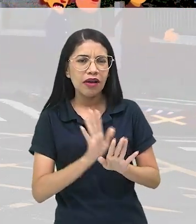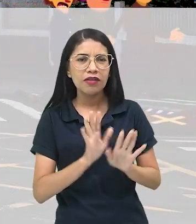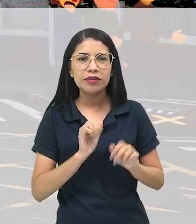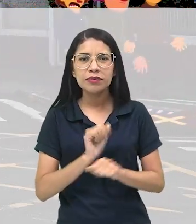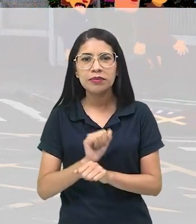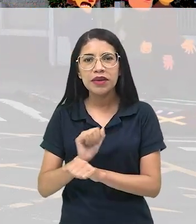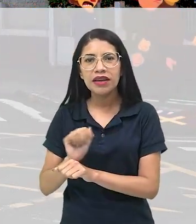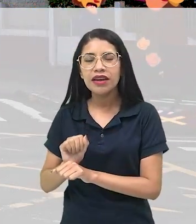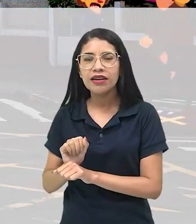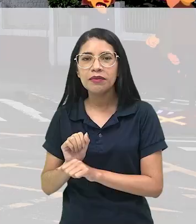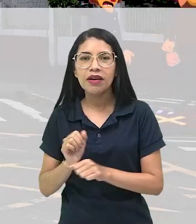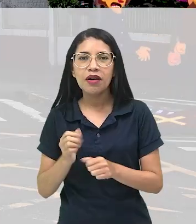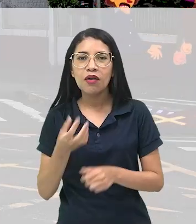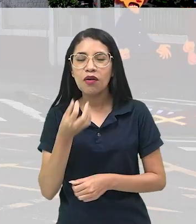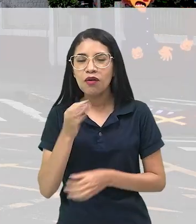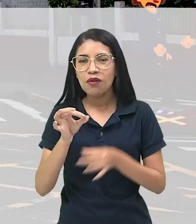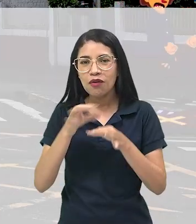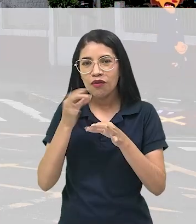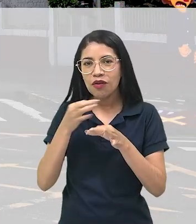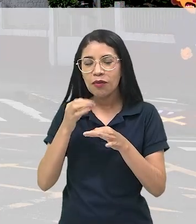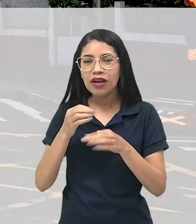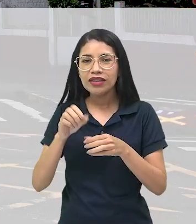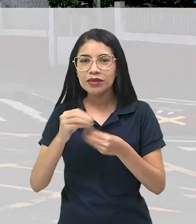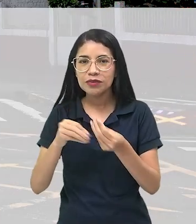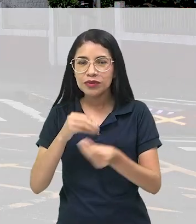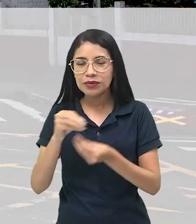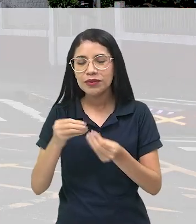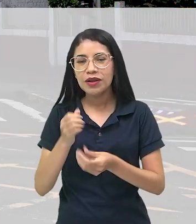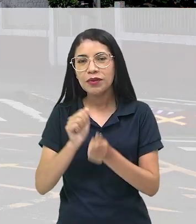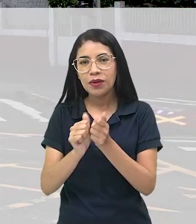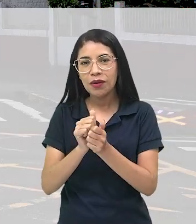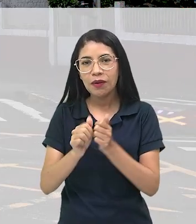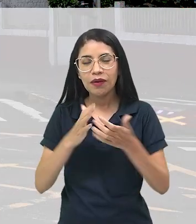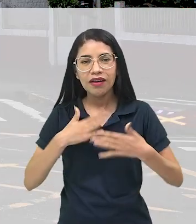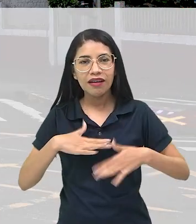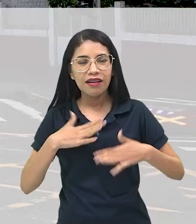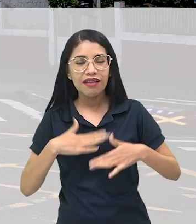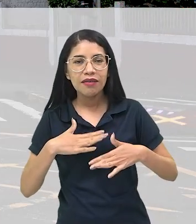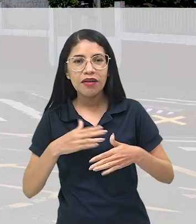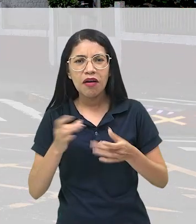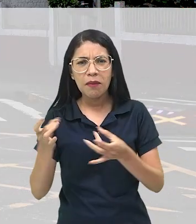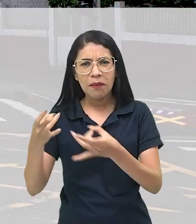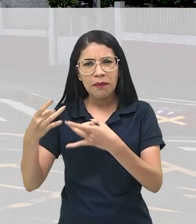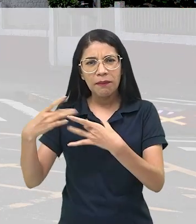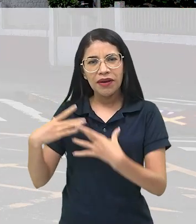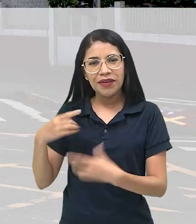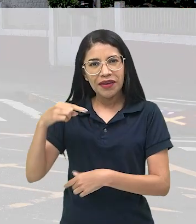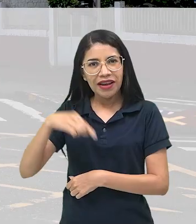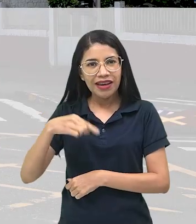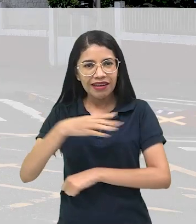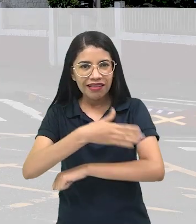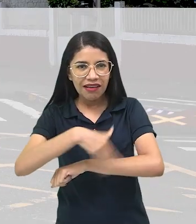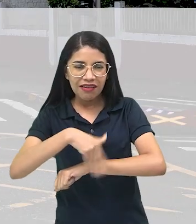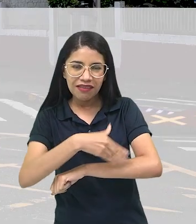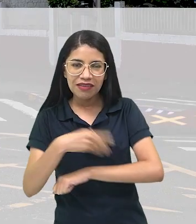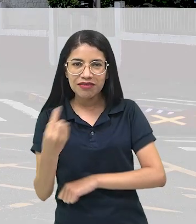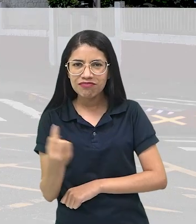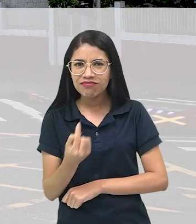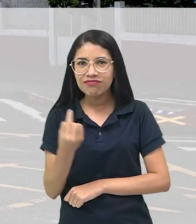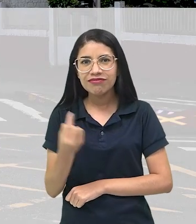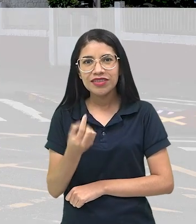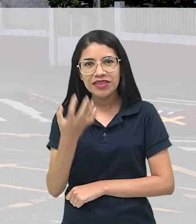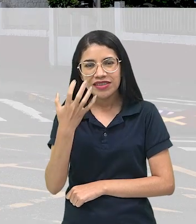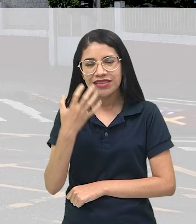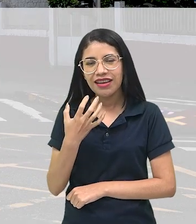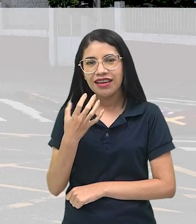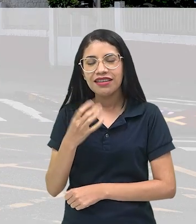peraí, gente, uva passa no arroz. Não, calma aí, gente. Me abandonaram aqui no meio da rua. É